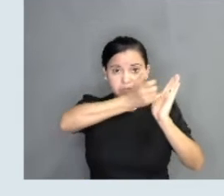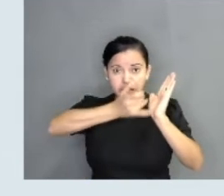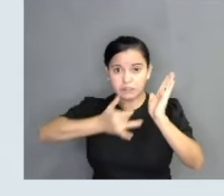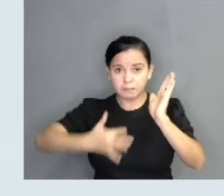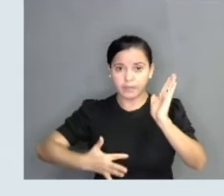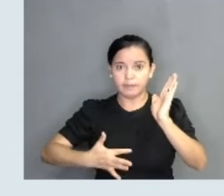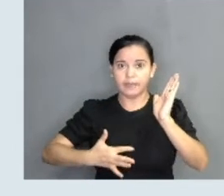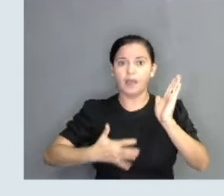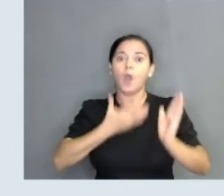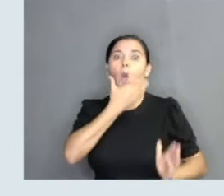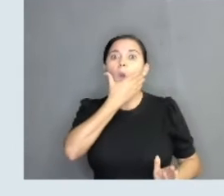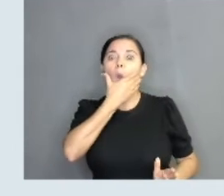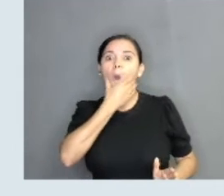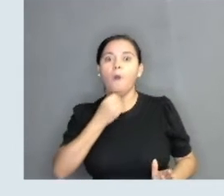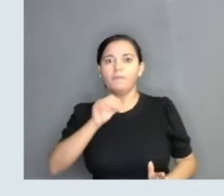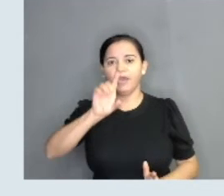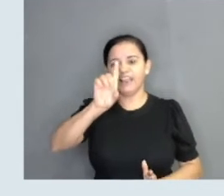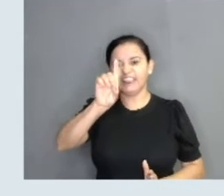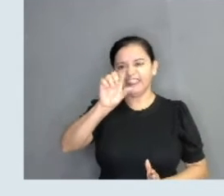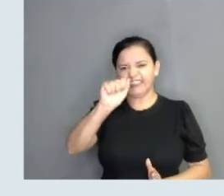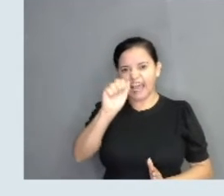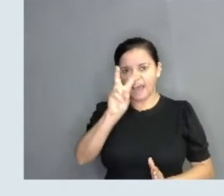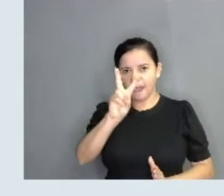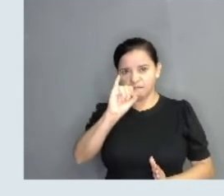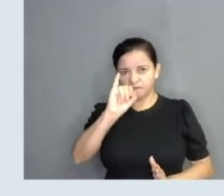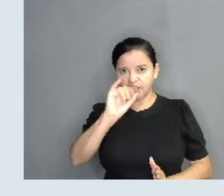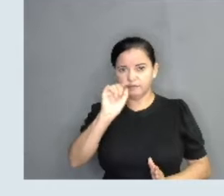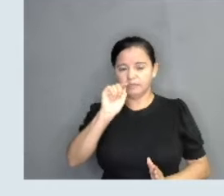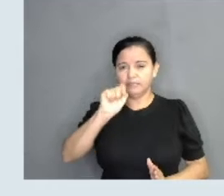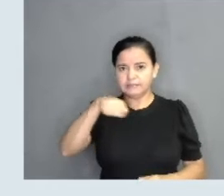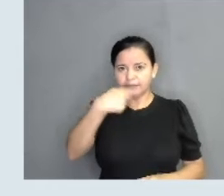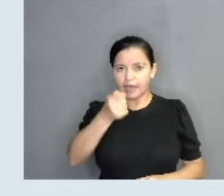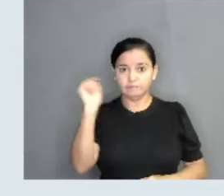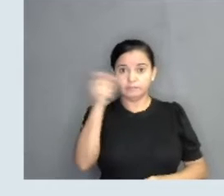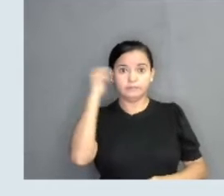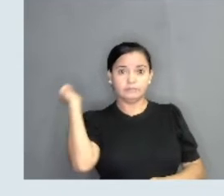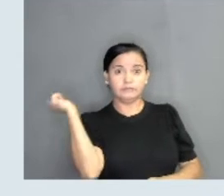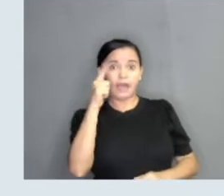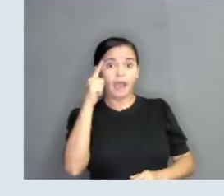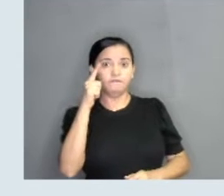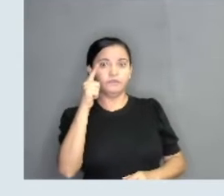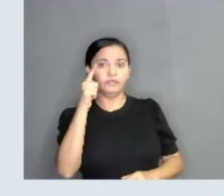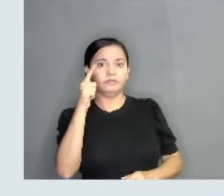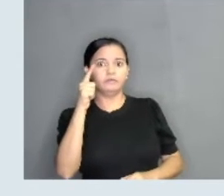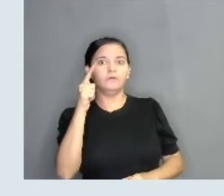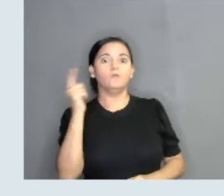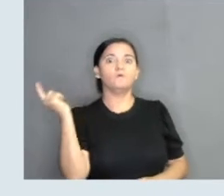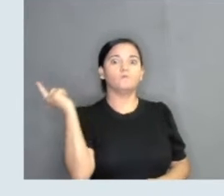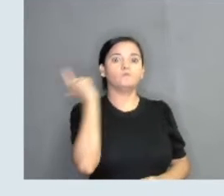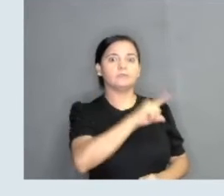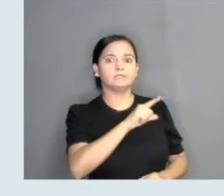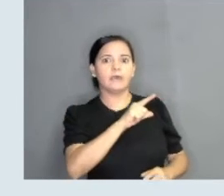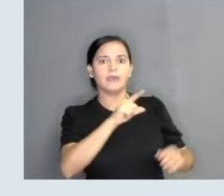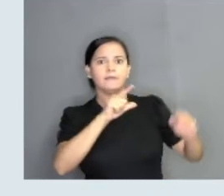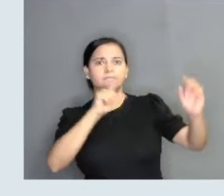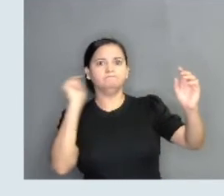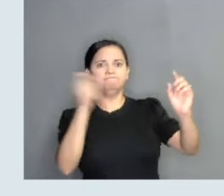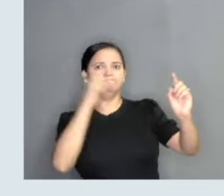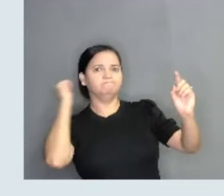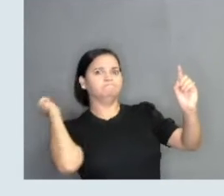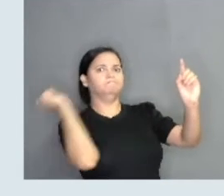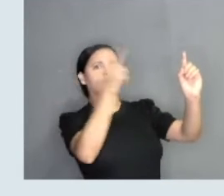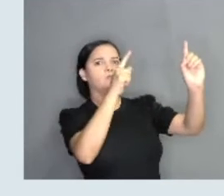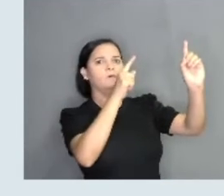Golias. Ele teria jogado uma pedra e teria acertado